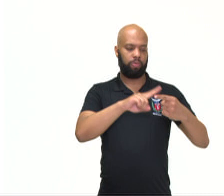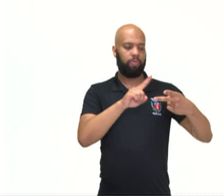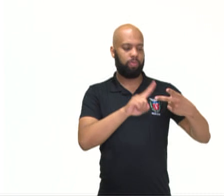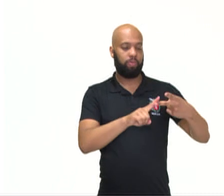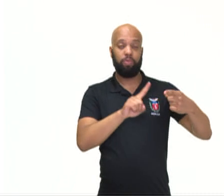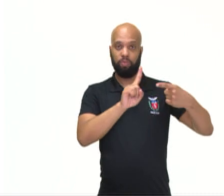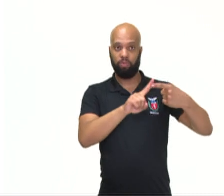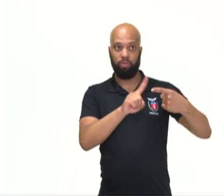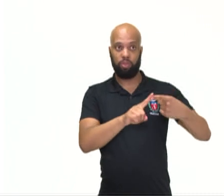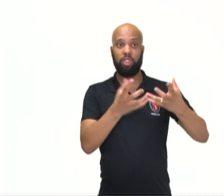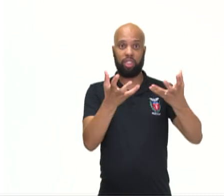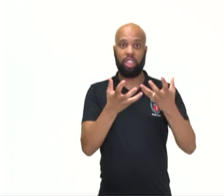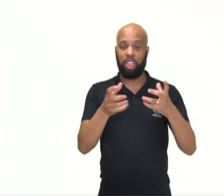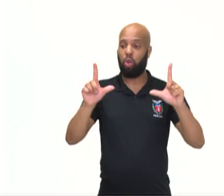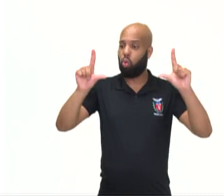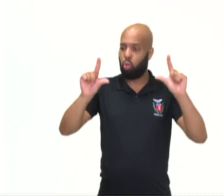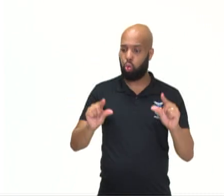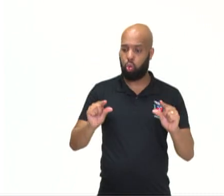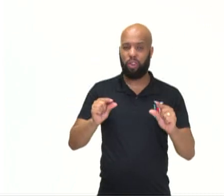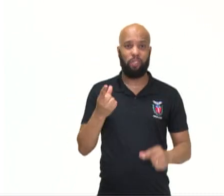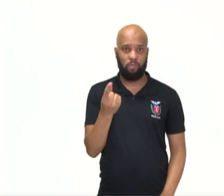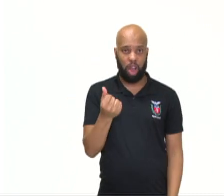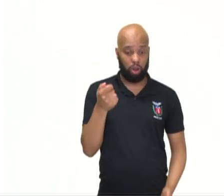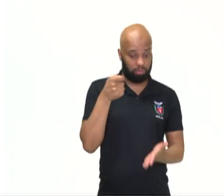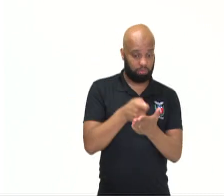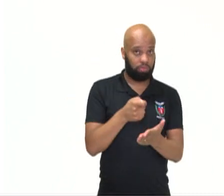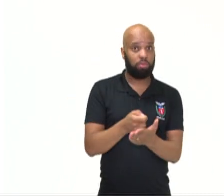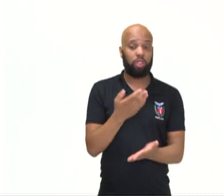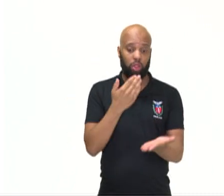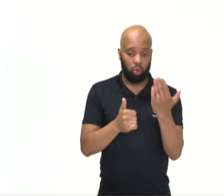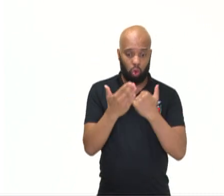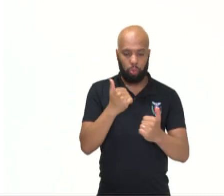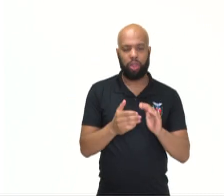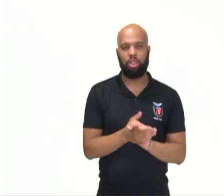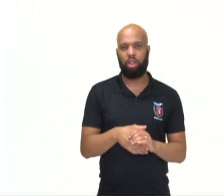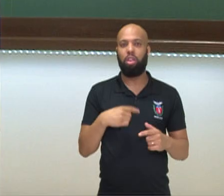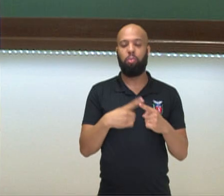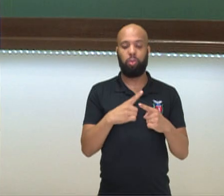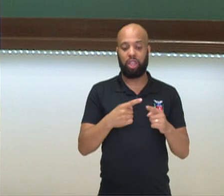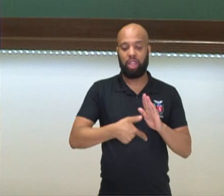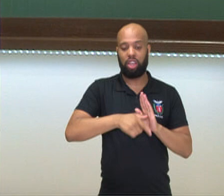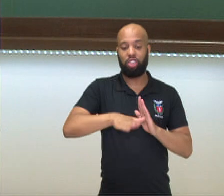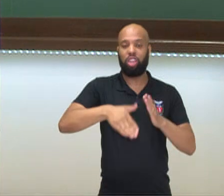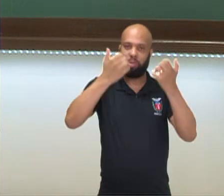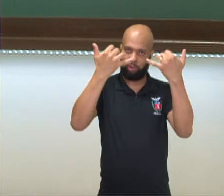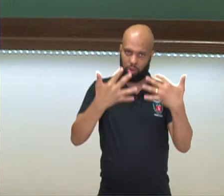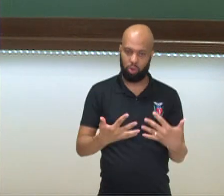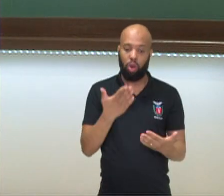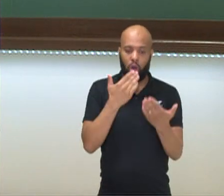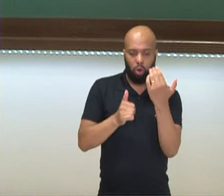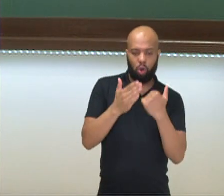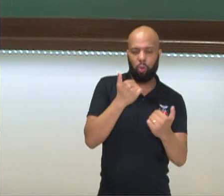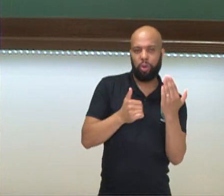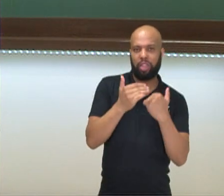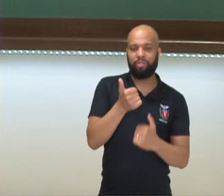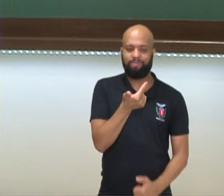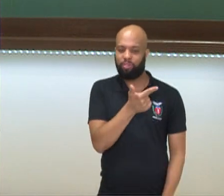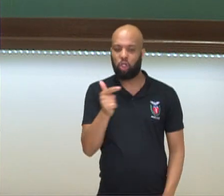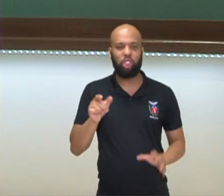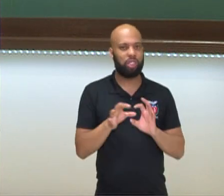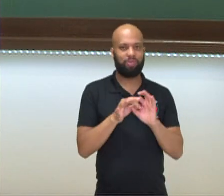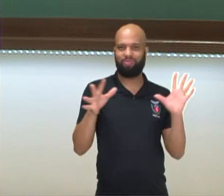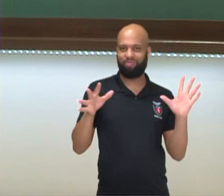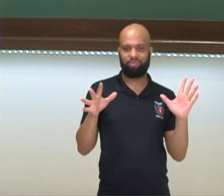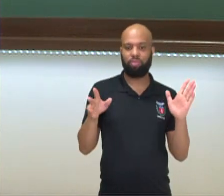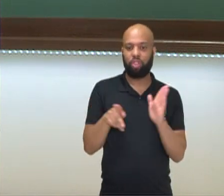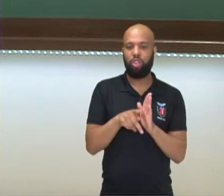coisas. Primeiro, a diminuição dos preços dos alimentos, que, como nós vimos, esses alimentos eles não tinham uma